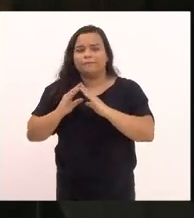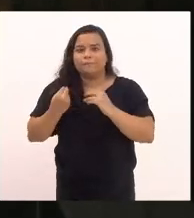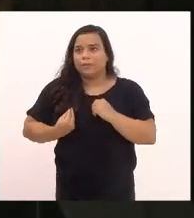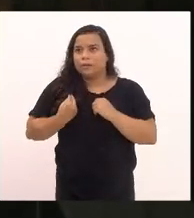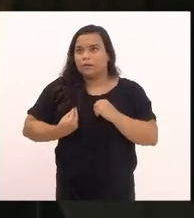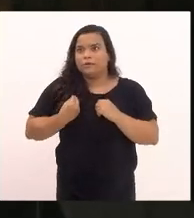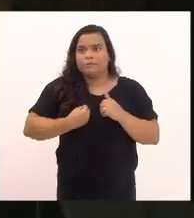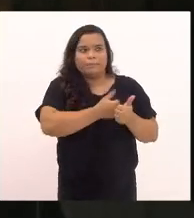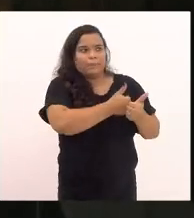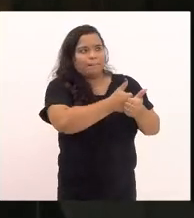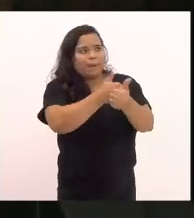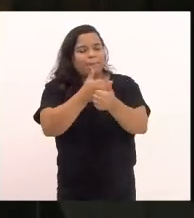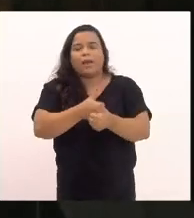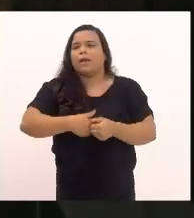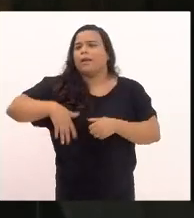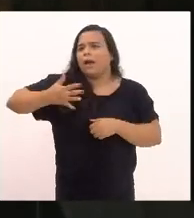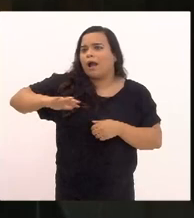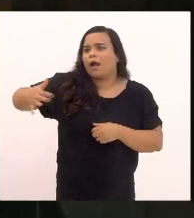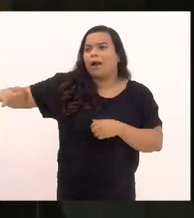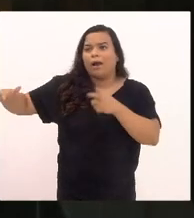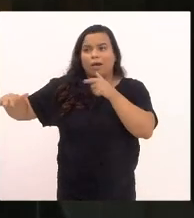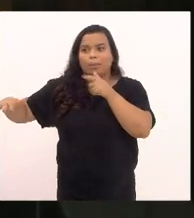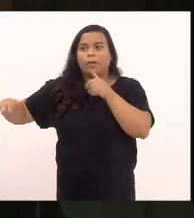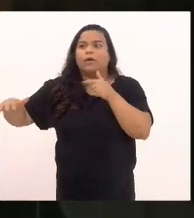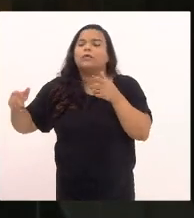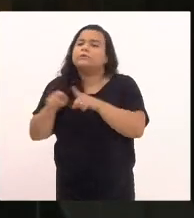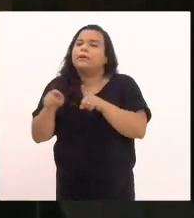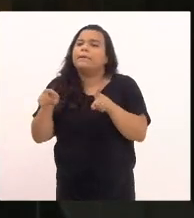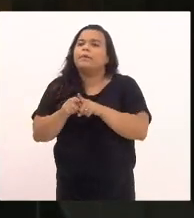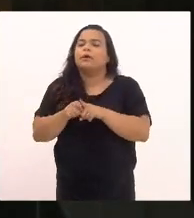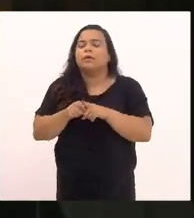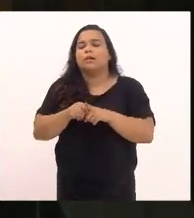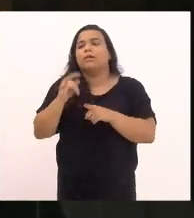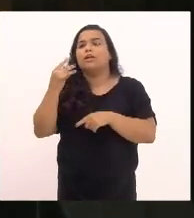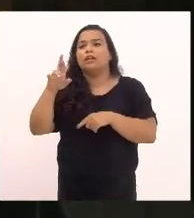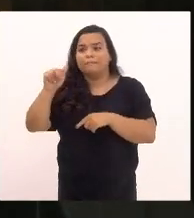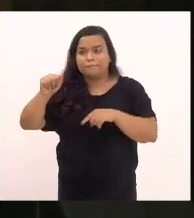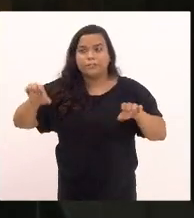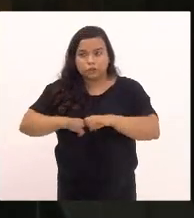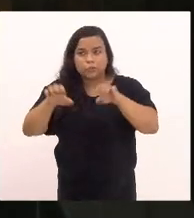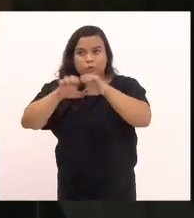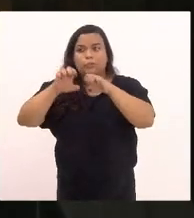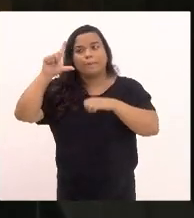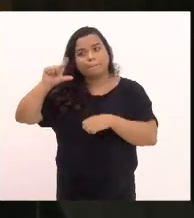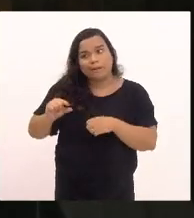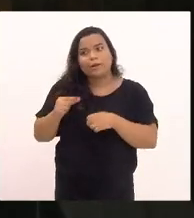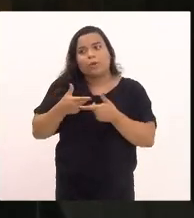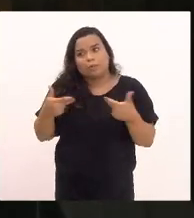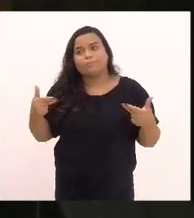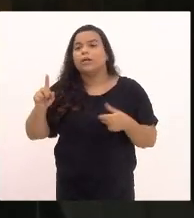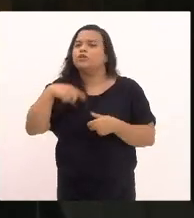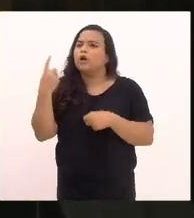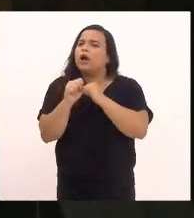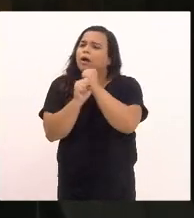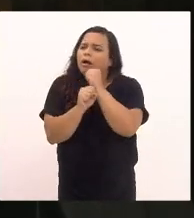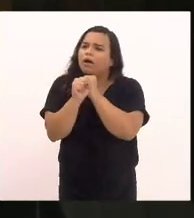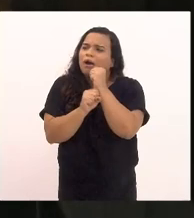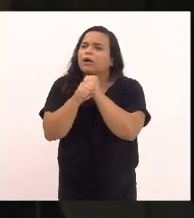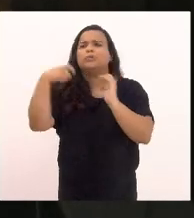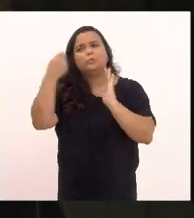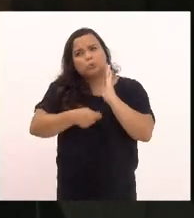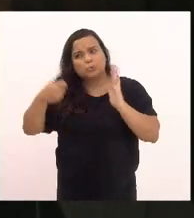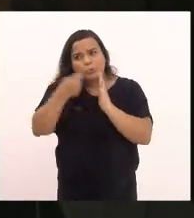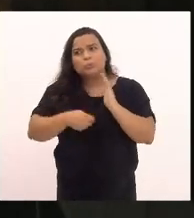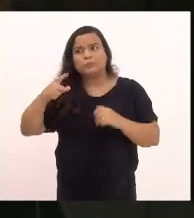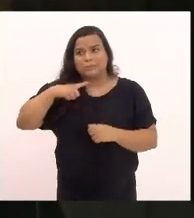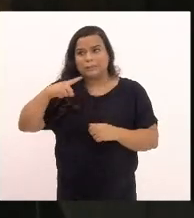em áreas de menor infraestrutura. E a gente está há anos lutando para que esse dinheiro seja investido na sua finalidade e ele